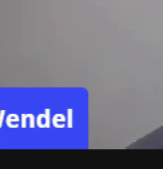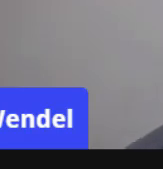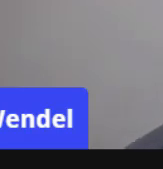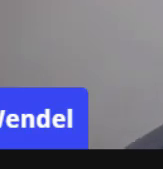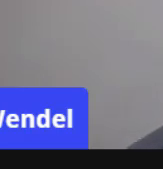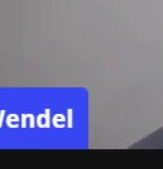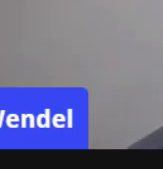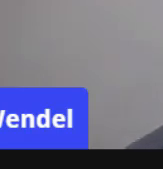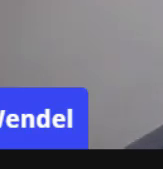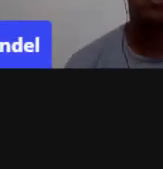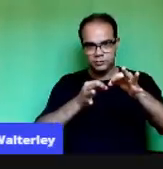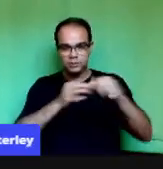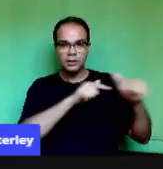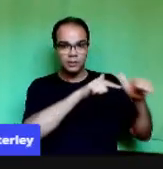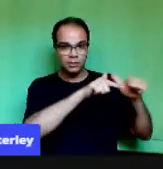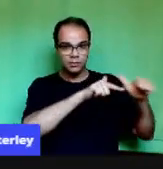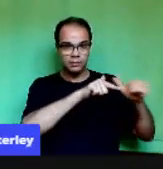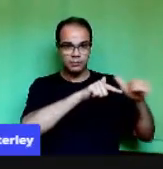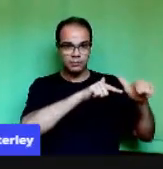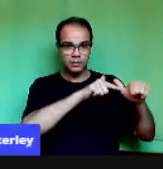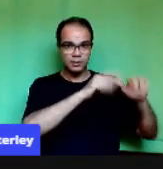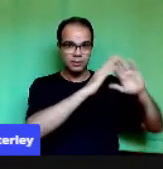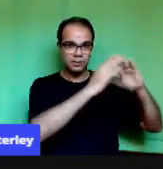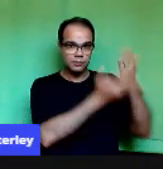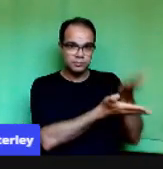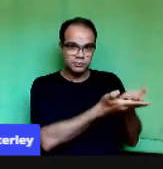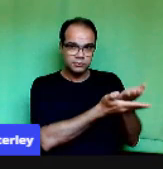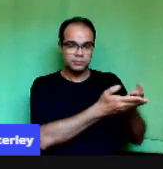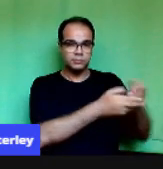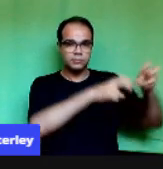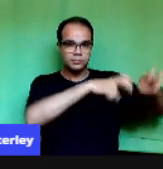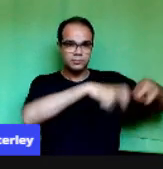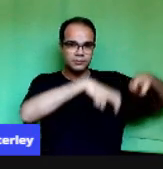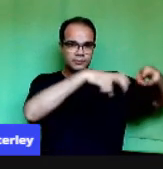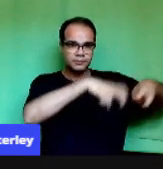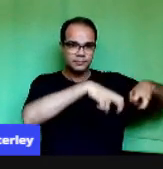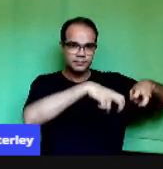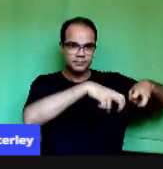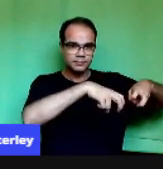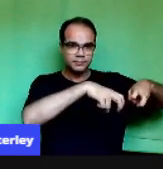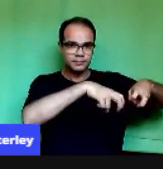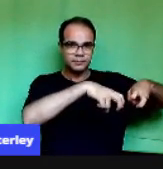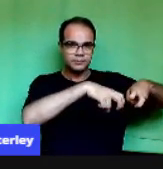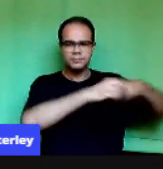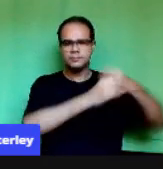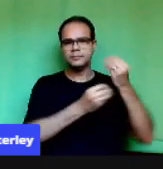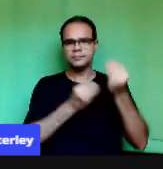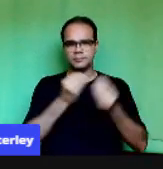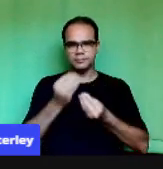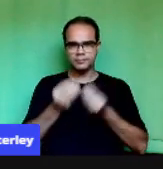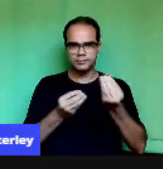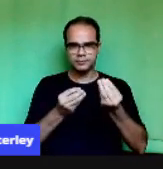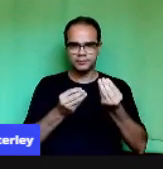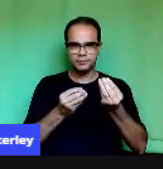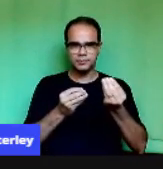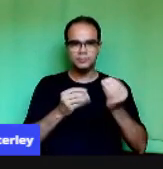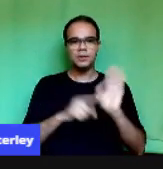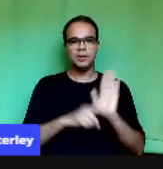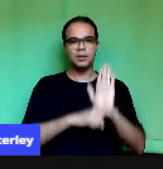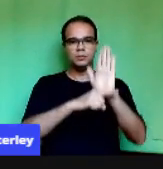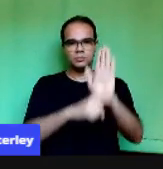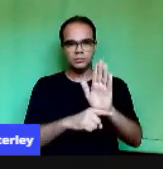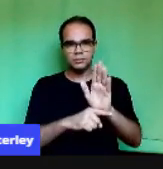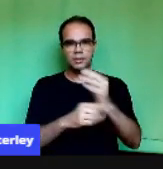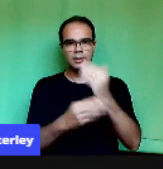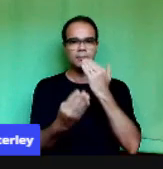sistematização do trabalho pedagógico nas escolas do campo, com o objetivo de propor o diálogo sobre